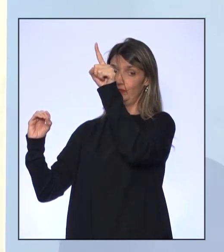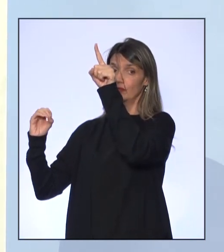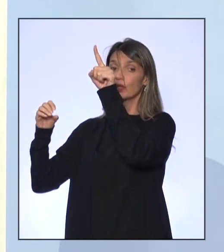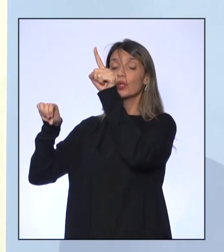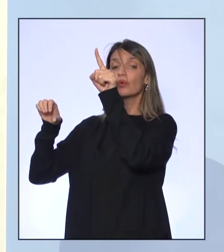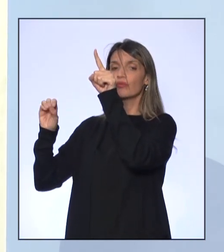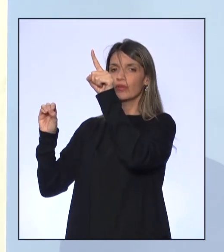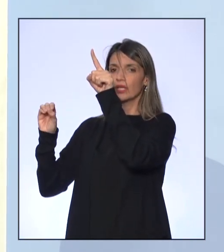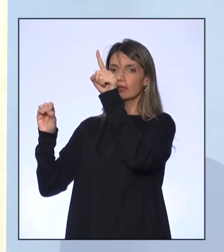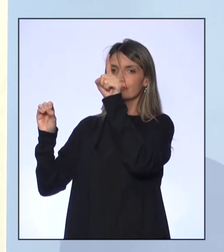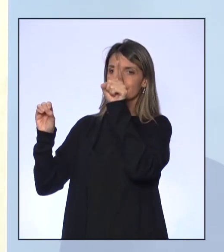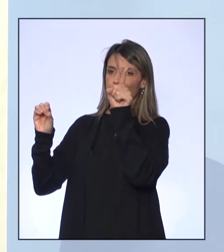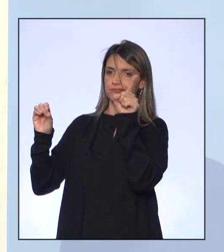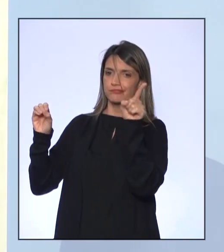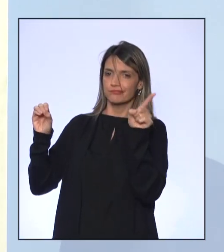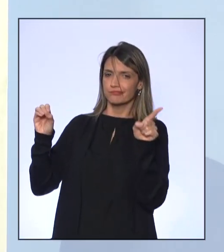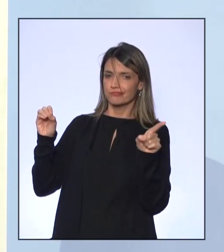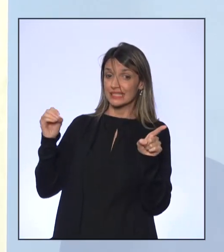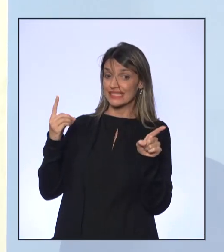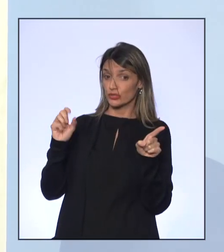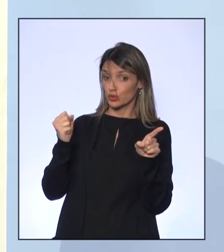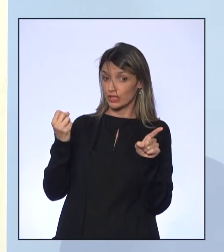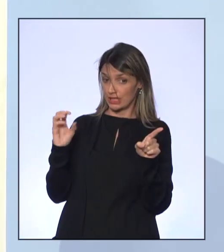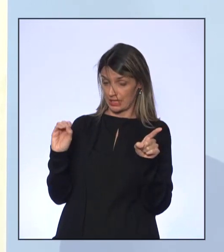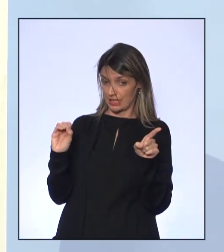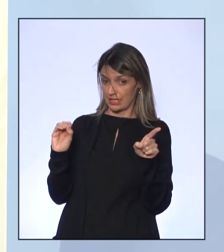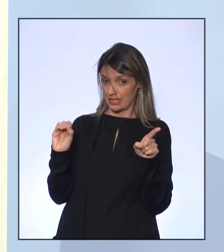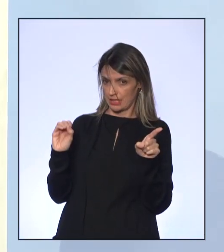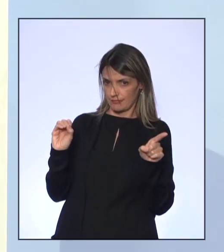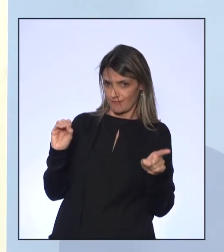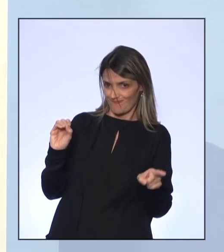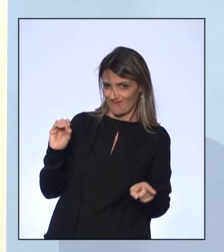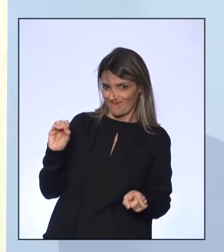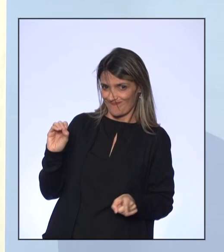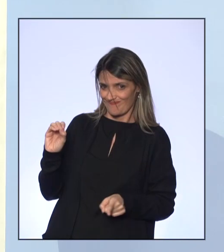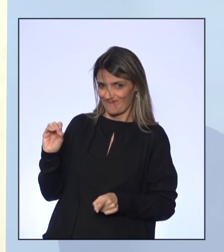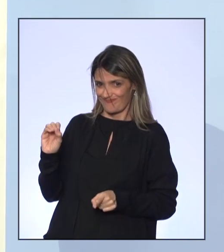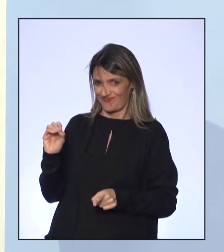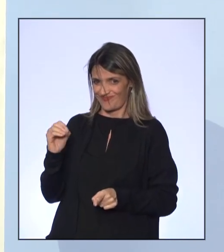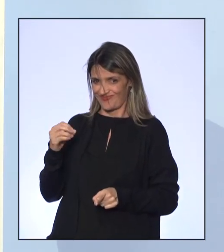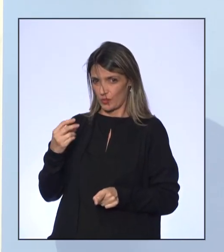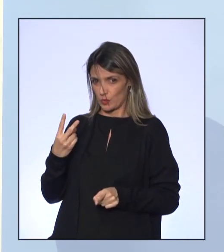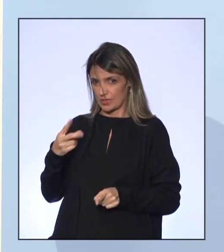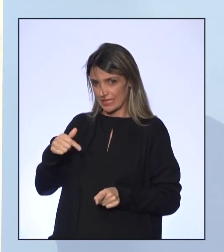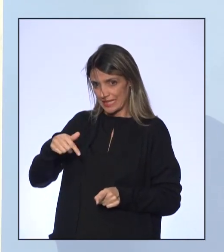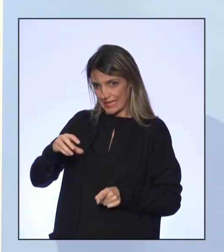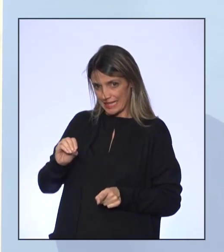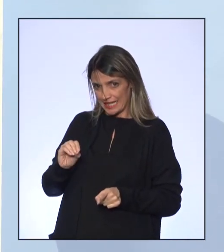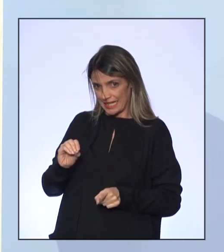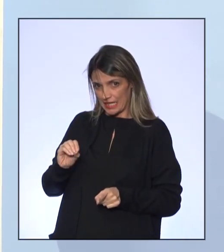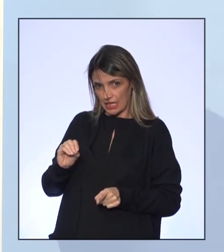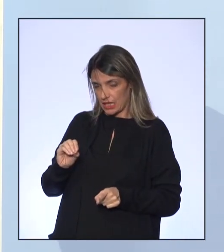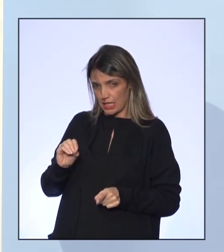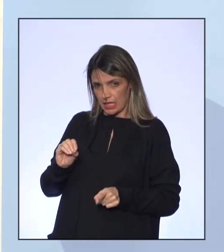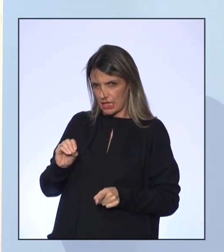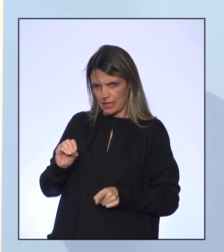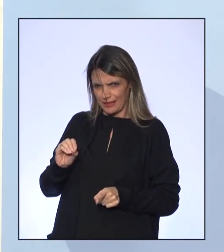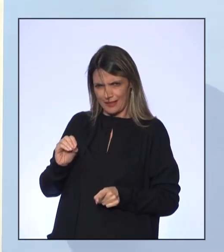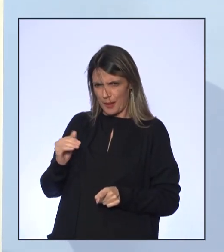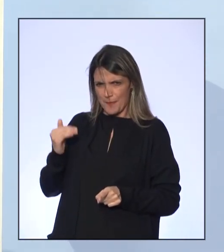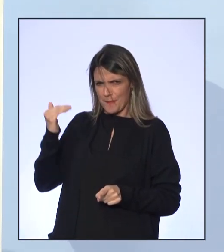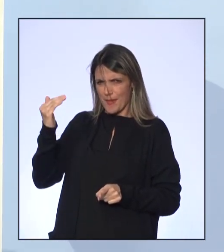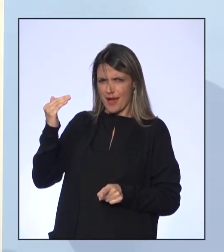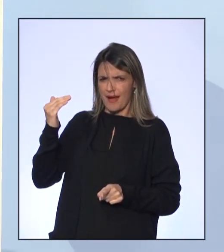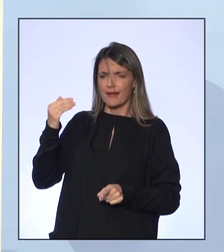andei 180 tá andei até 270 passou eu quero 260 então ele vai estar mais